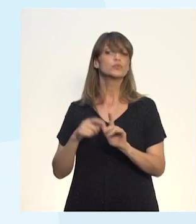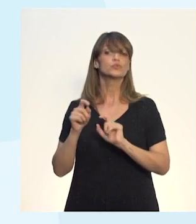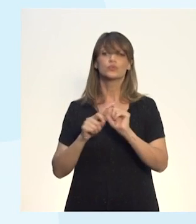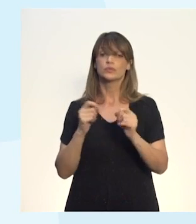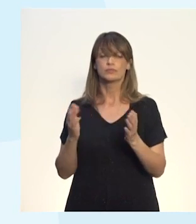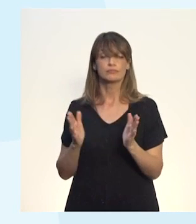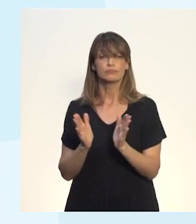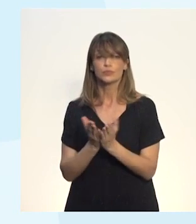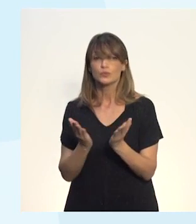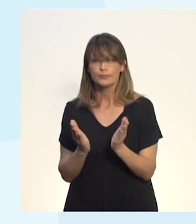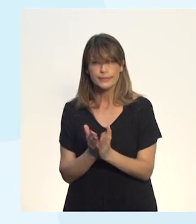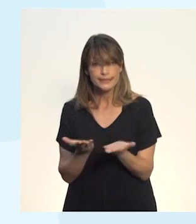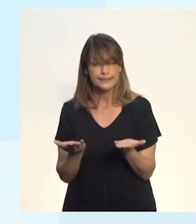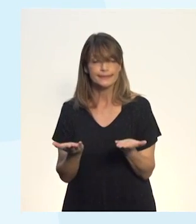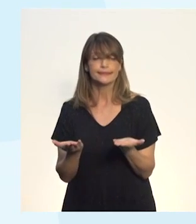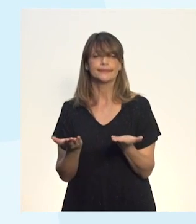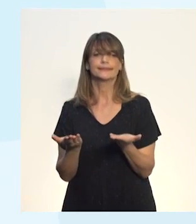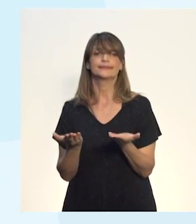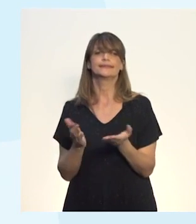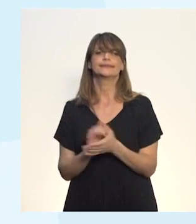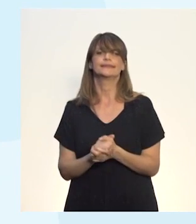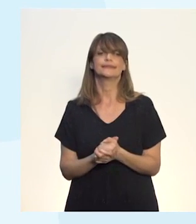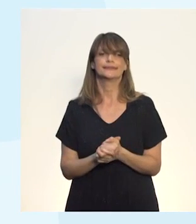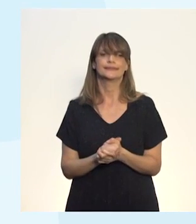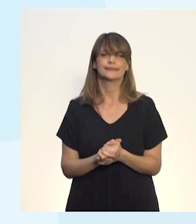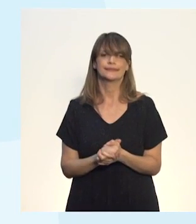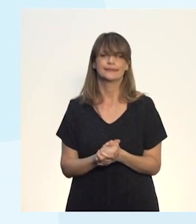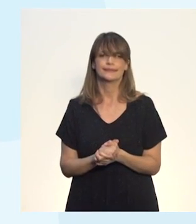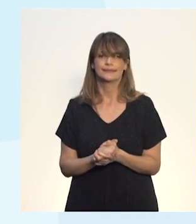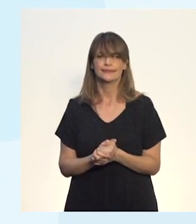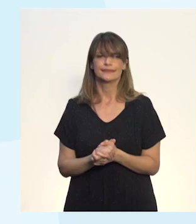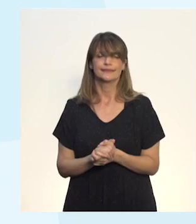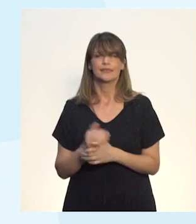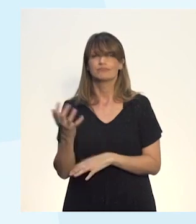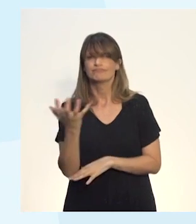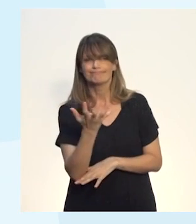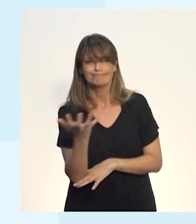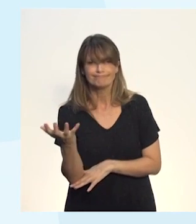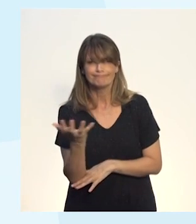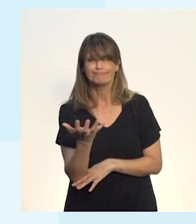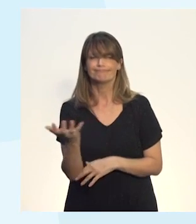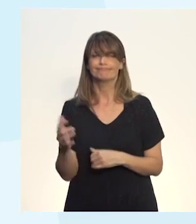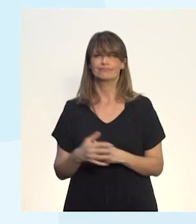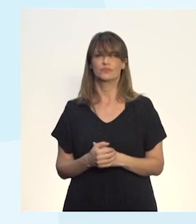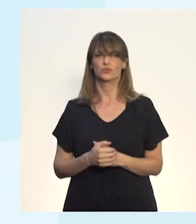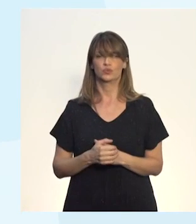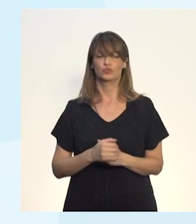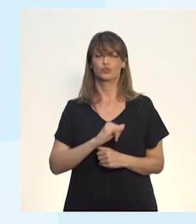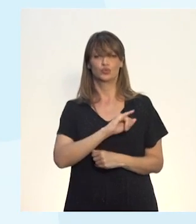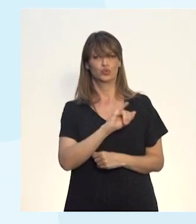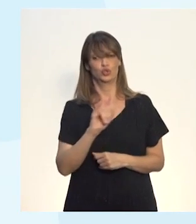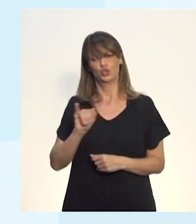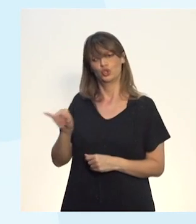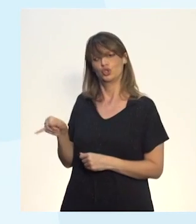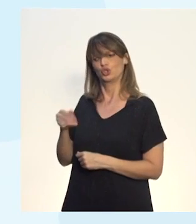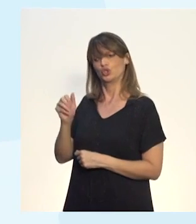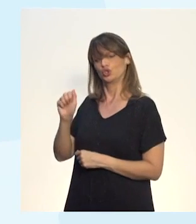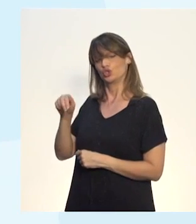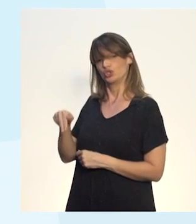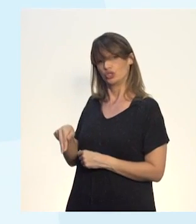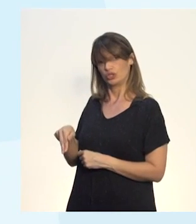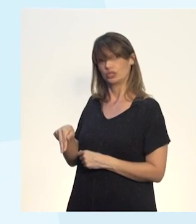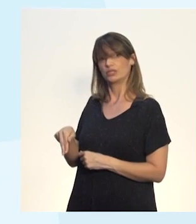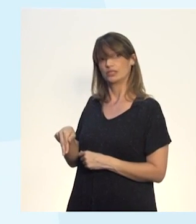da miserabilidade, da marginalidade, de que Jean Valjean fazia parte. Por